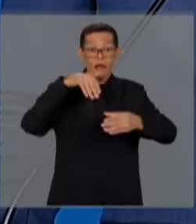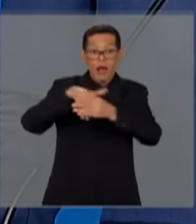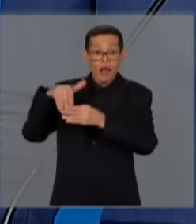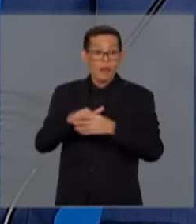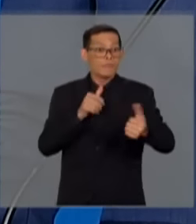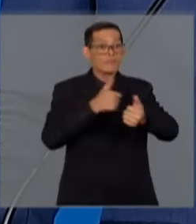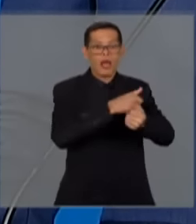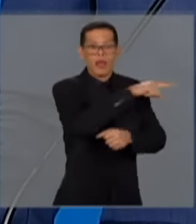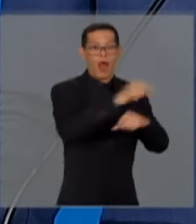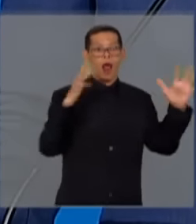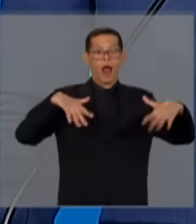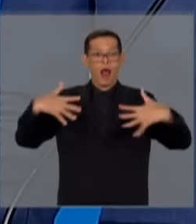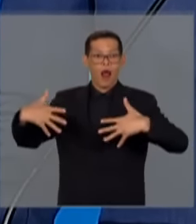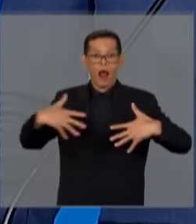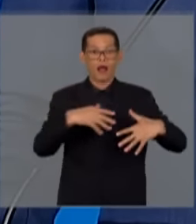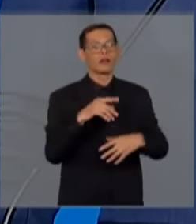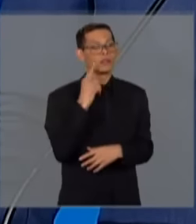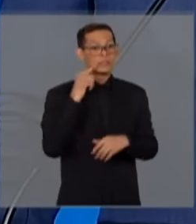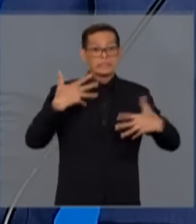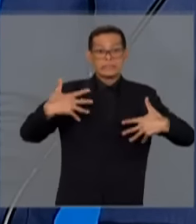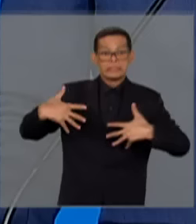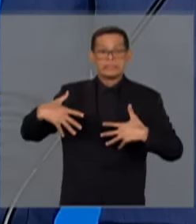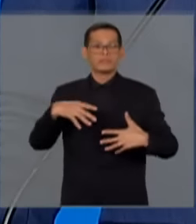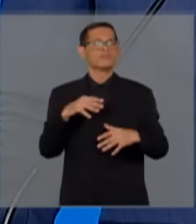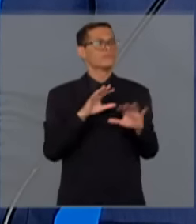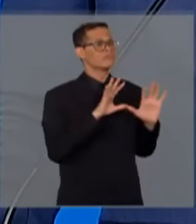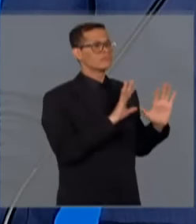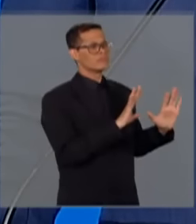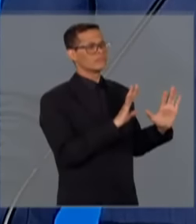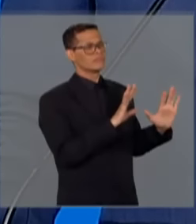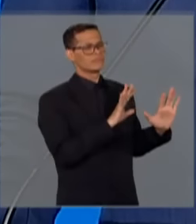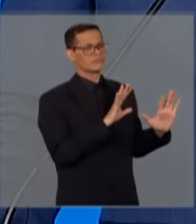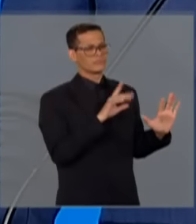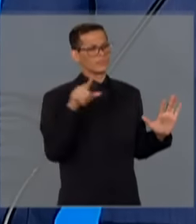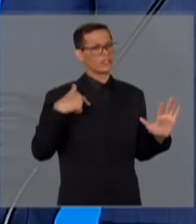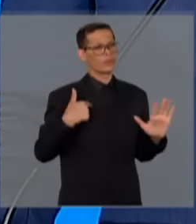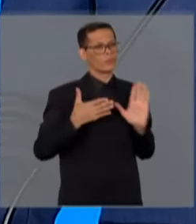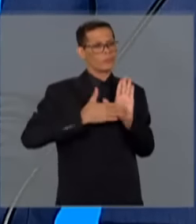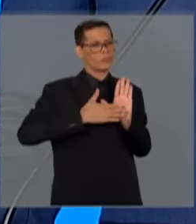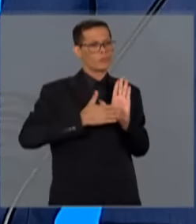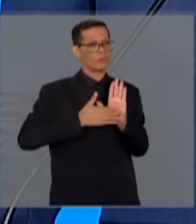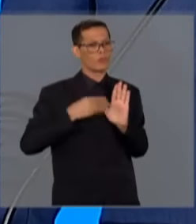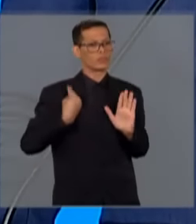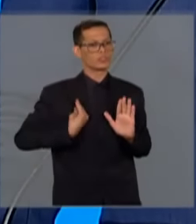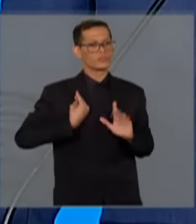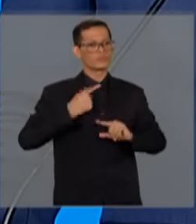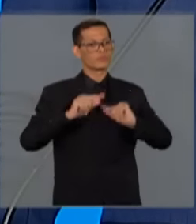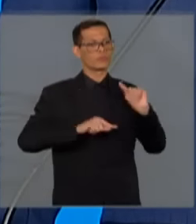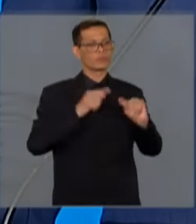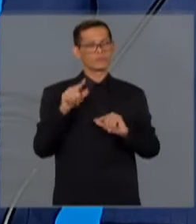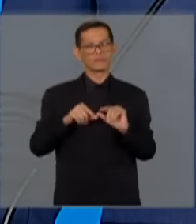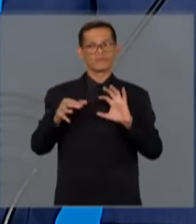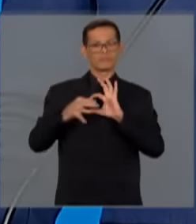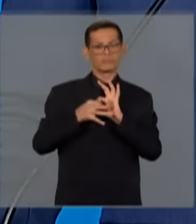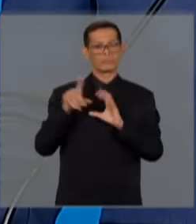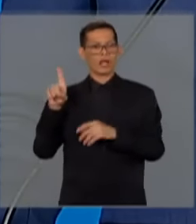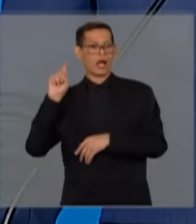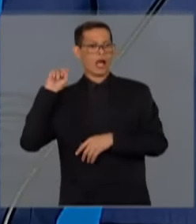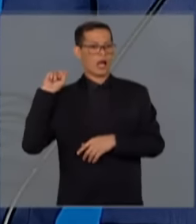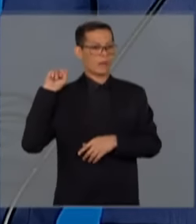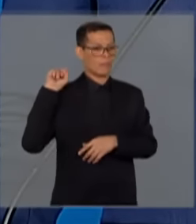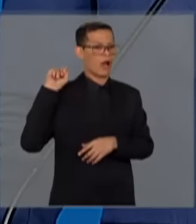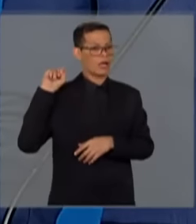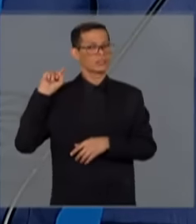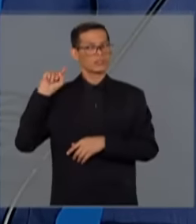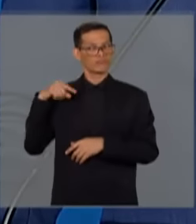a experiência de compromisso com as pessoas que é o meu propósito um propósito de vida junto com o apoio ter a Marta como vice ter